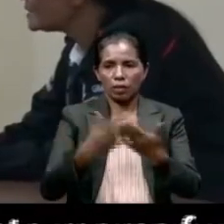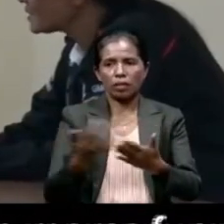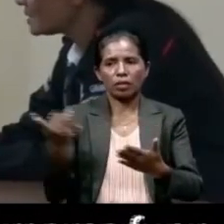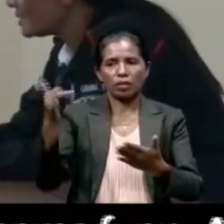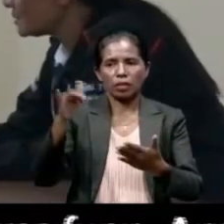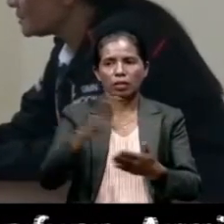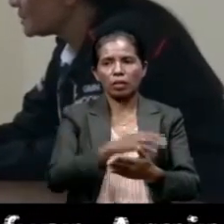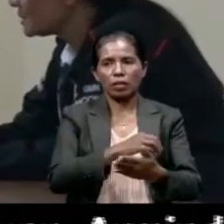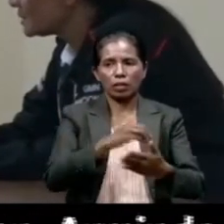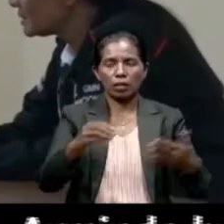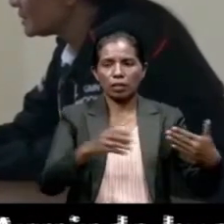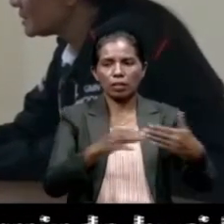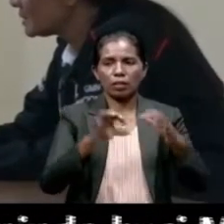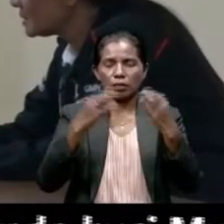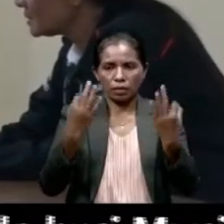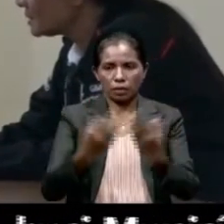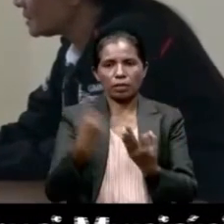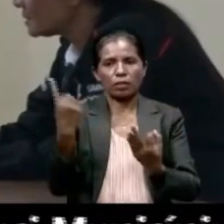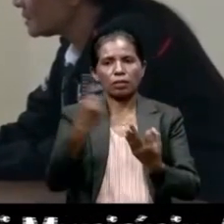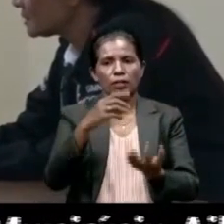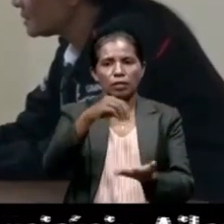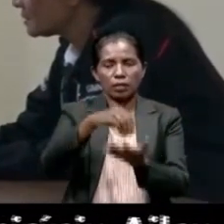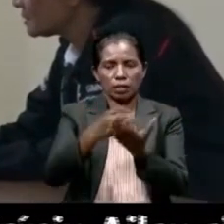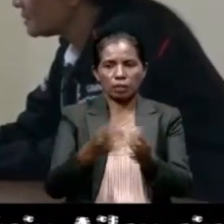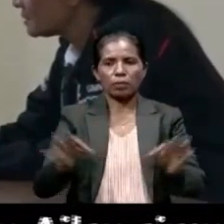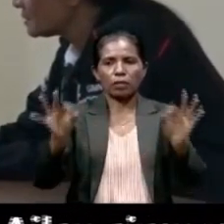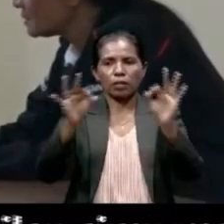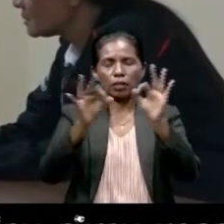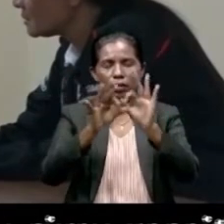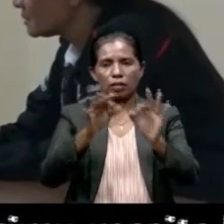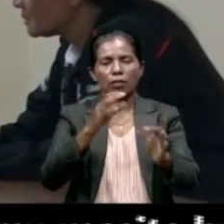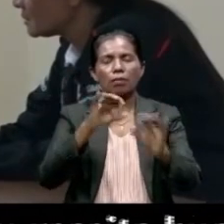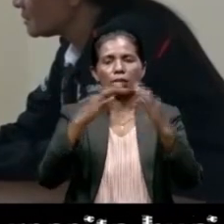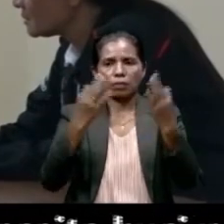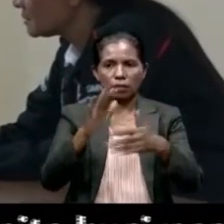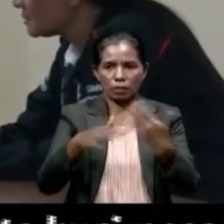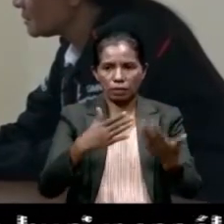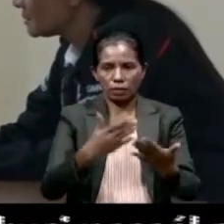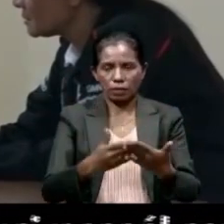nebe forma uma kain ona, a tu na fatin tão importância ba felicidade família nian.